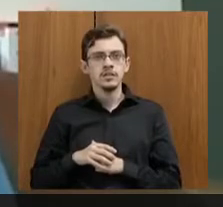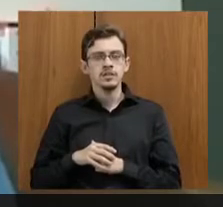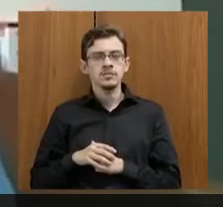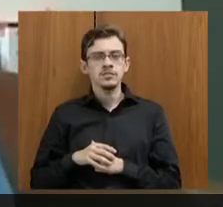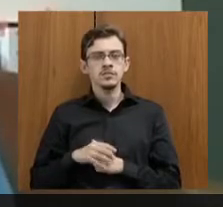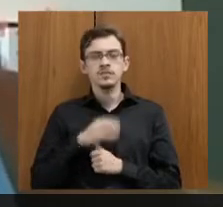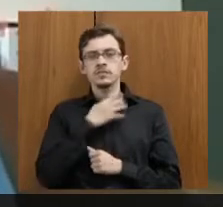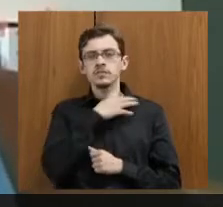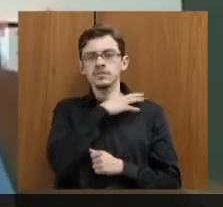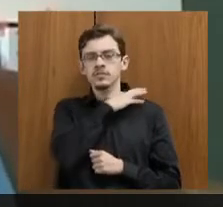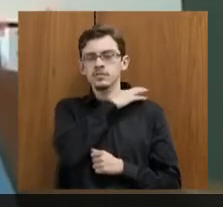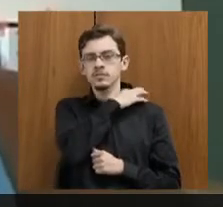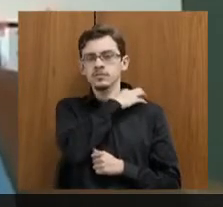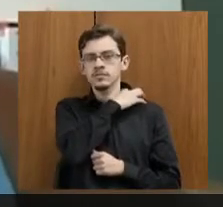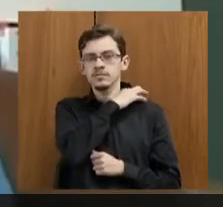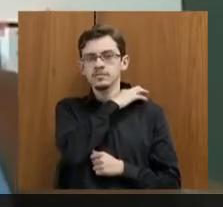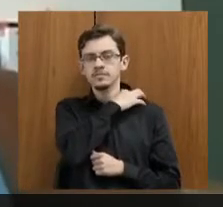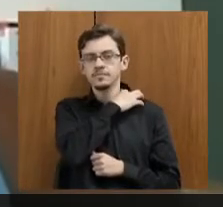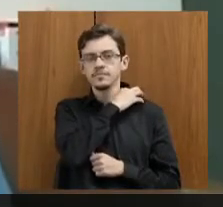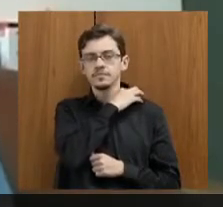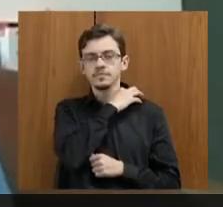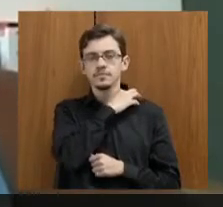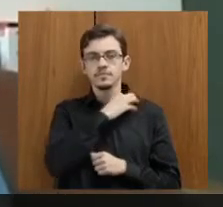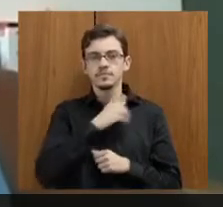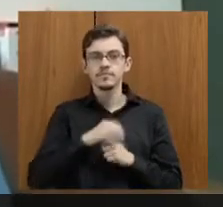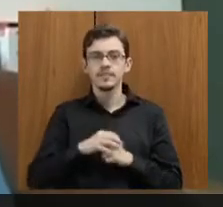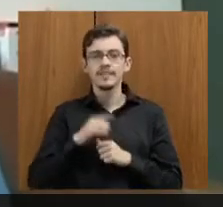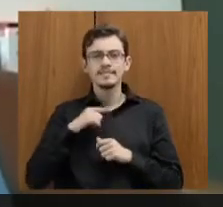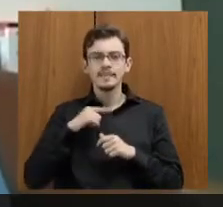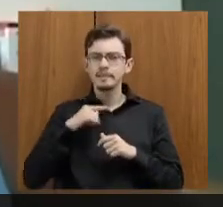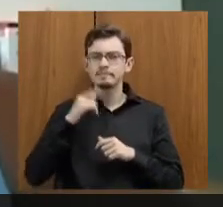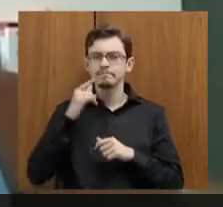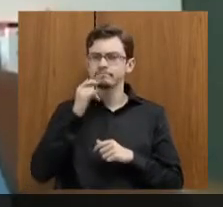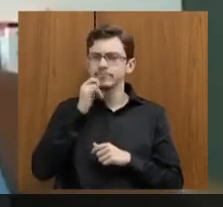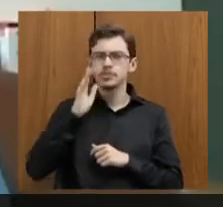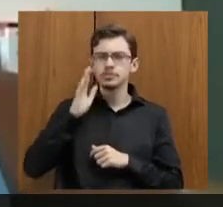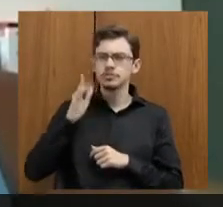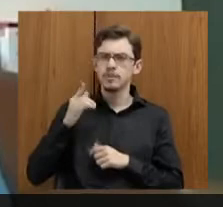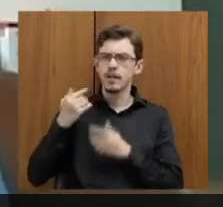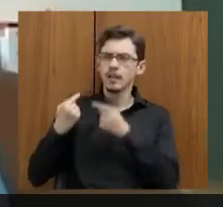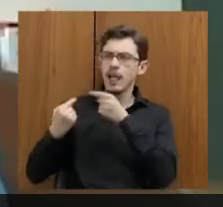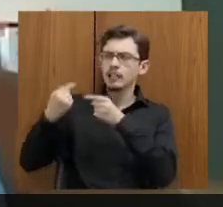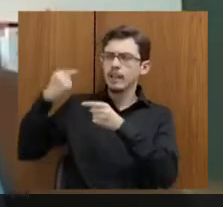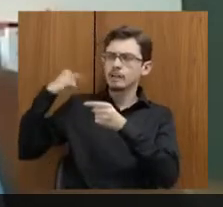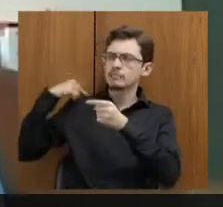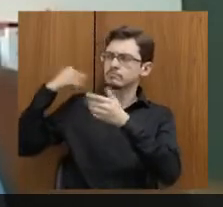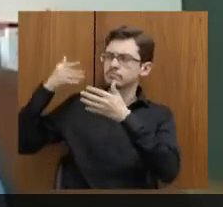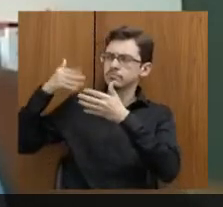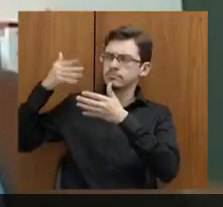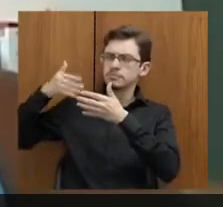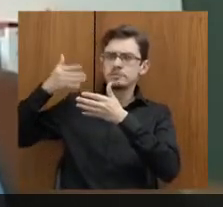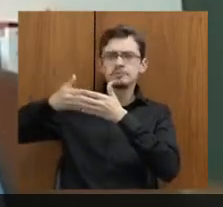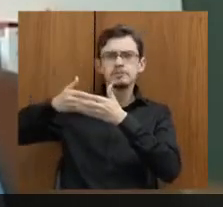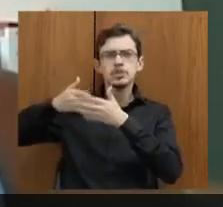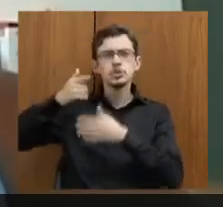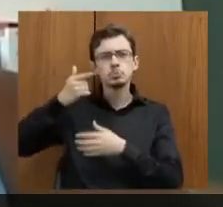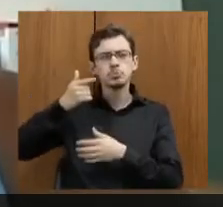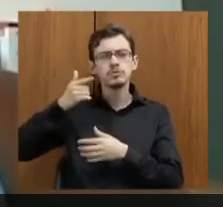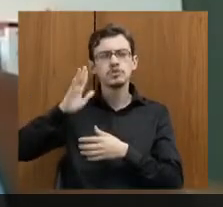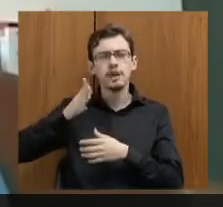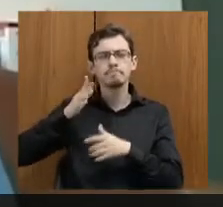ações persistentes no tempo que que ganham contornos e padrões bastante